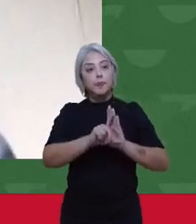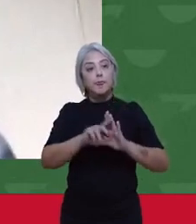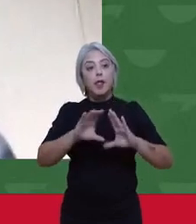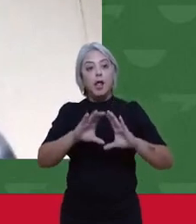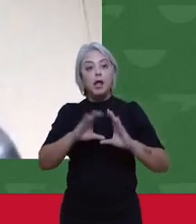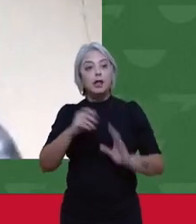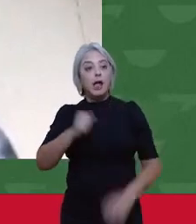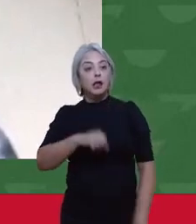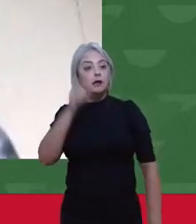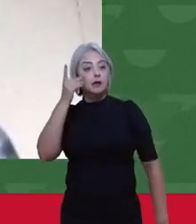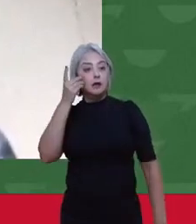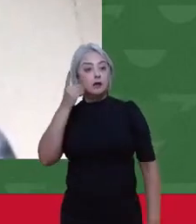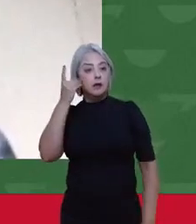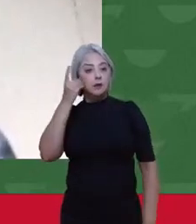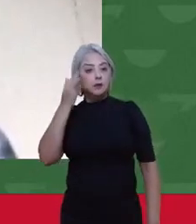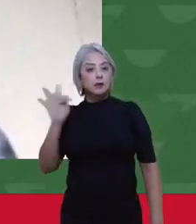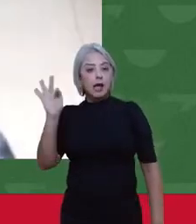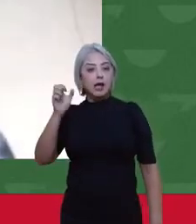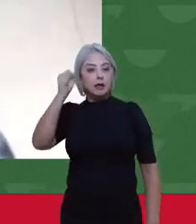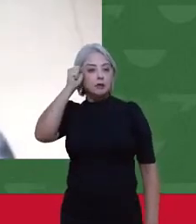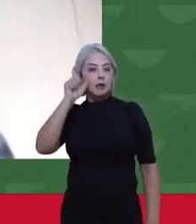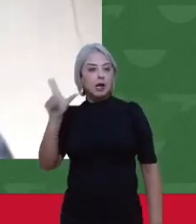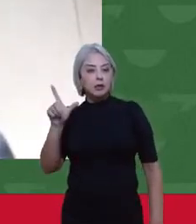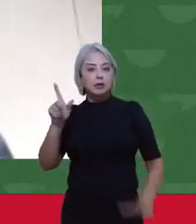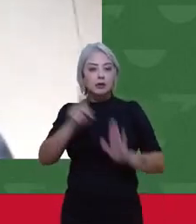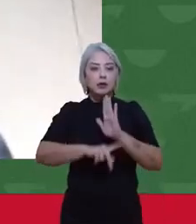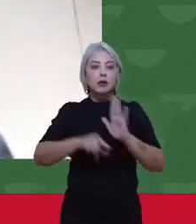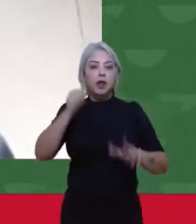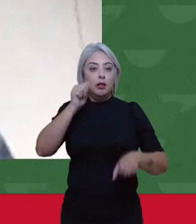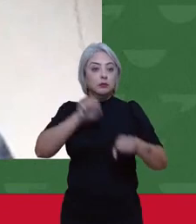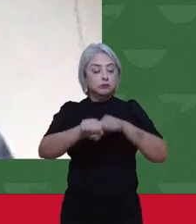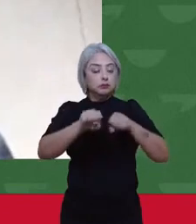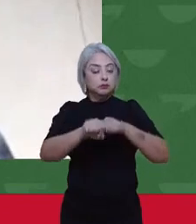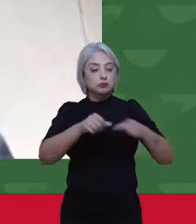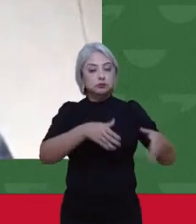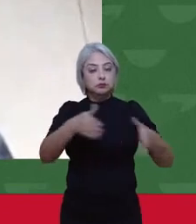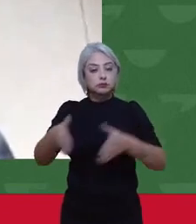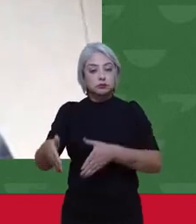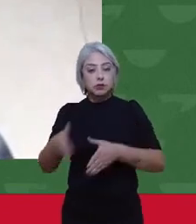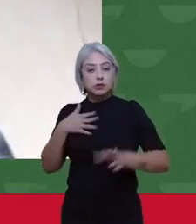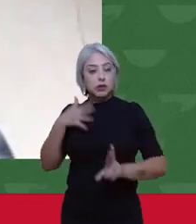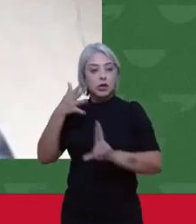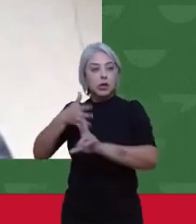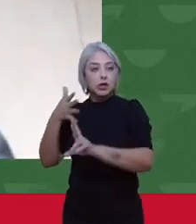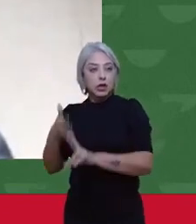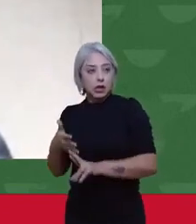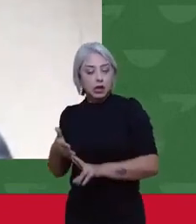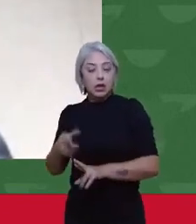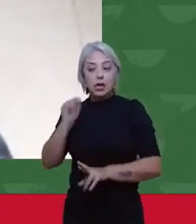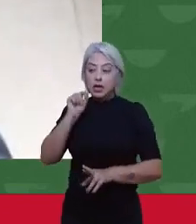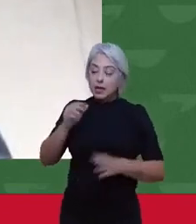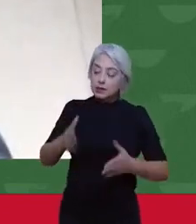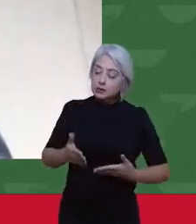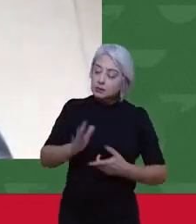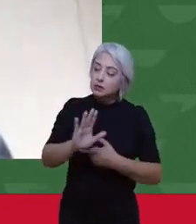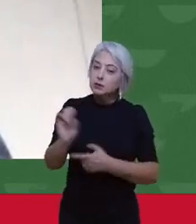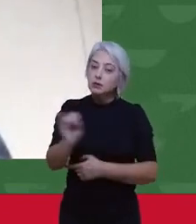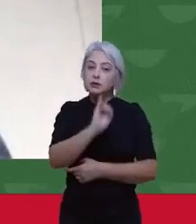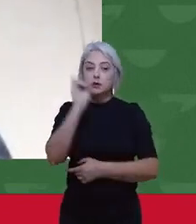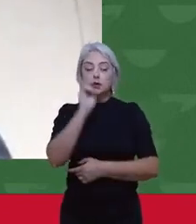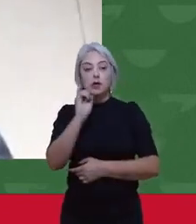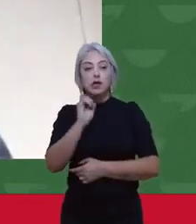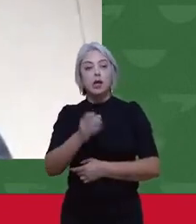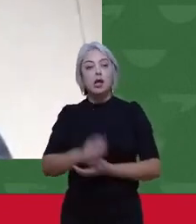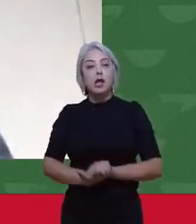Maria do Rosário. Tem um projeto também na questão do feminicídio, que tem a participação aí direta e essa contribuição importante da